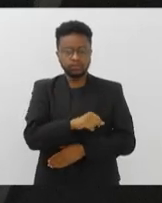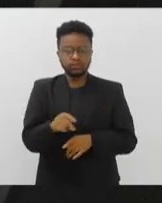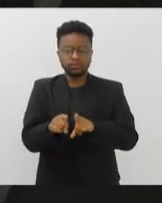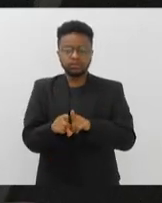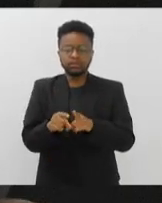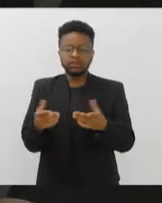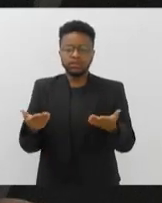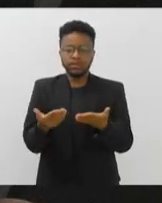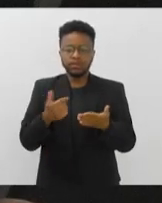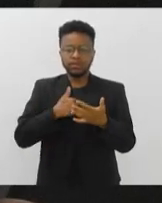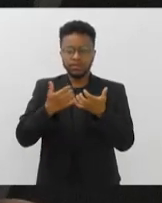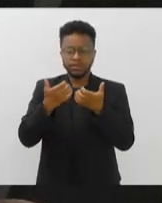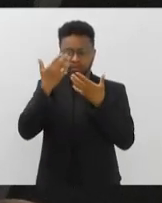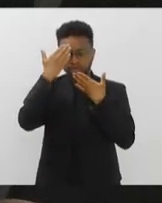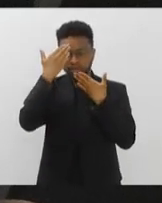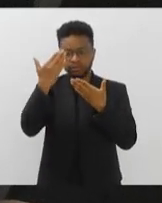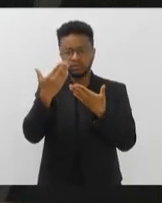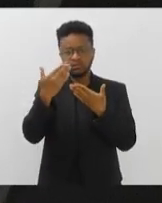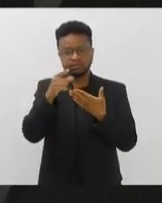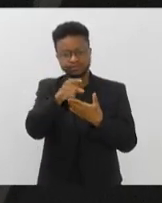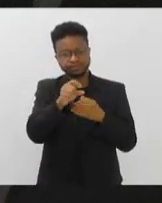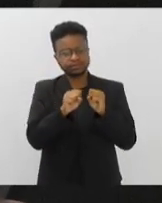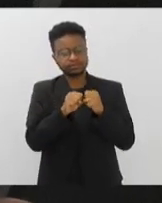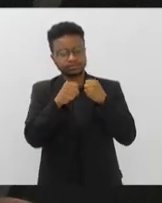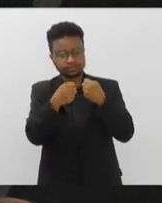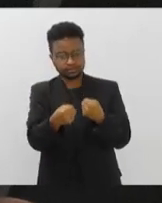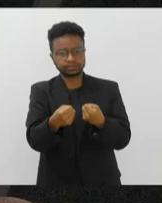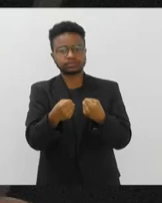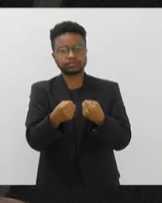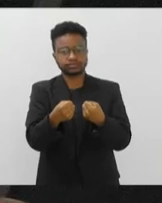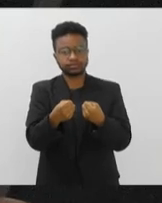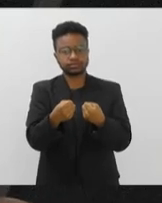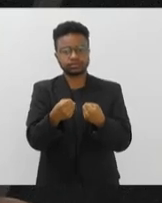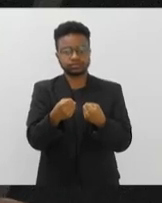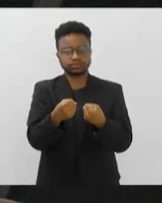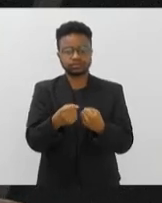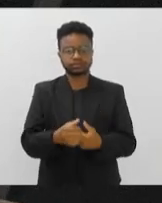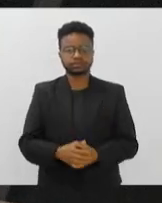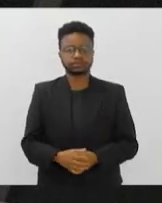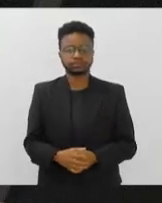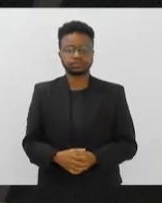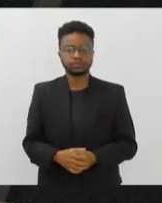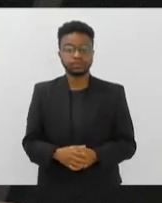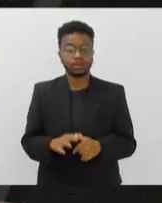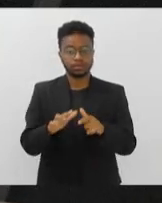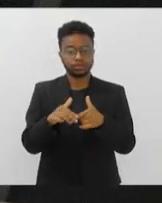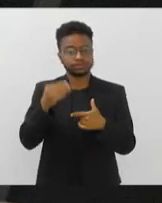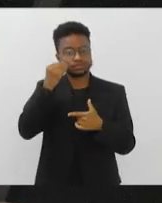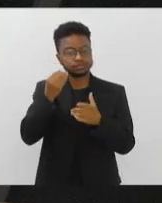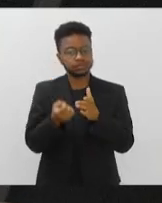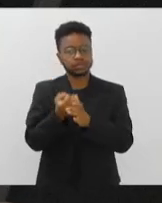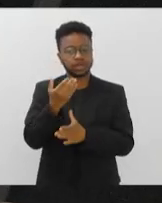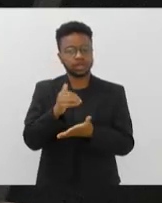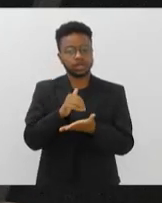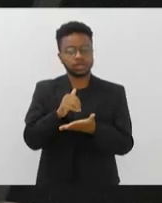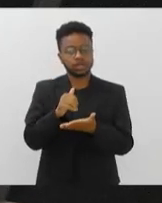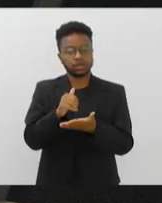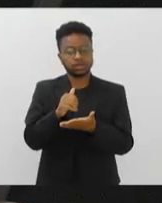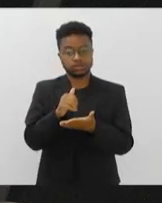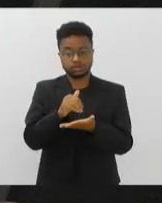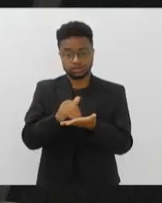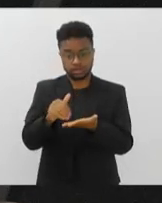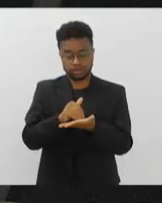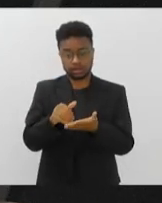primeiro momento agradecer também a todo o esforço que a senhora fez não só pela por essa criação da subsecretaria mas desde